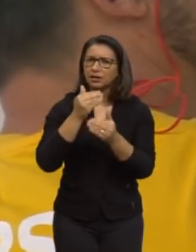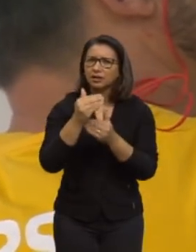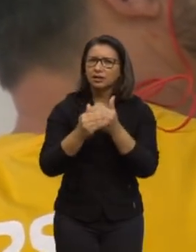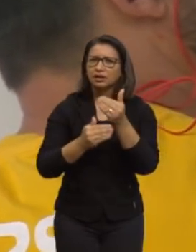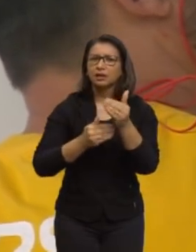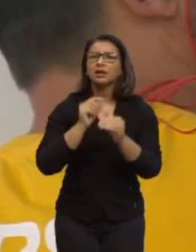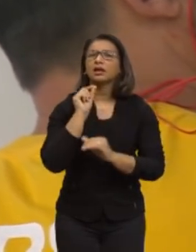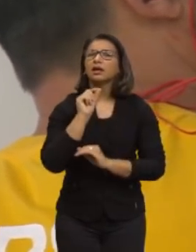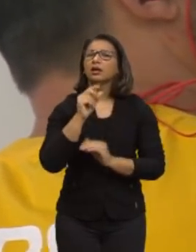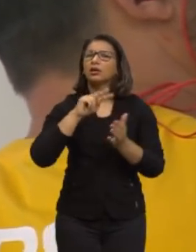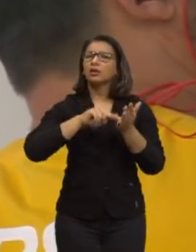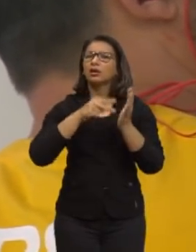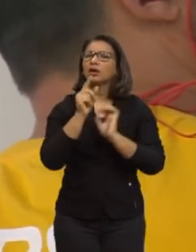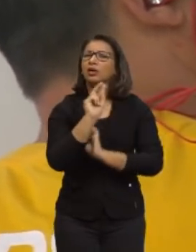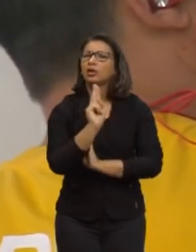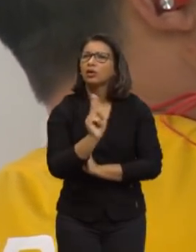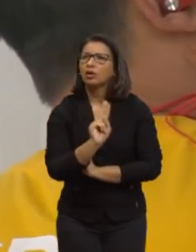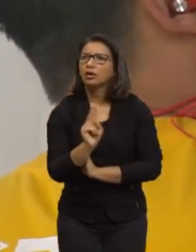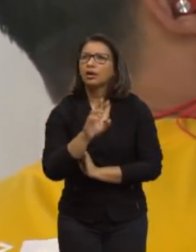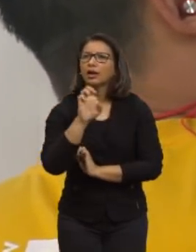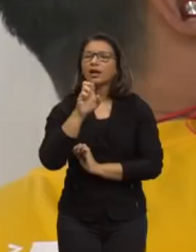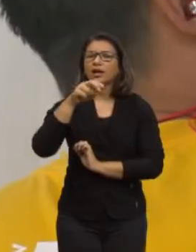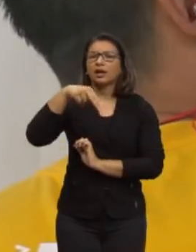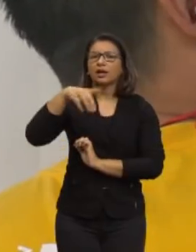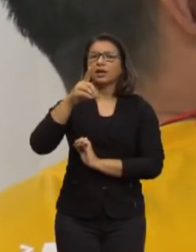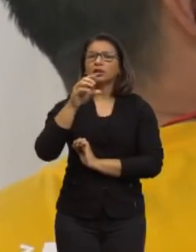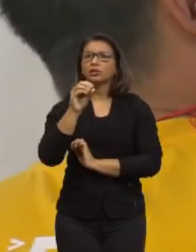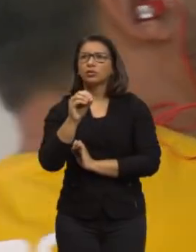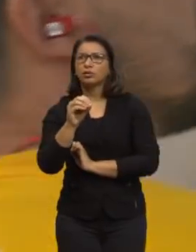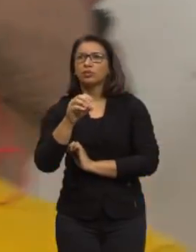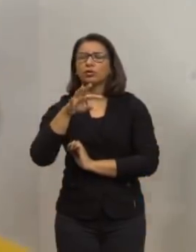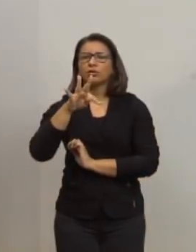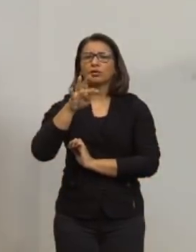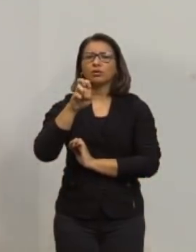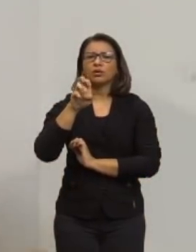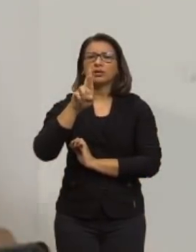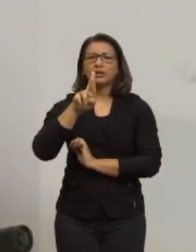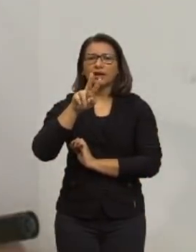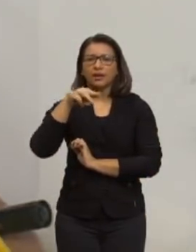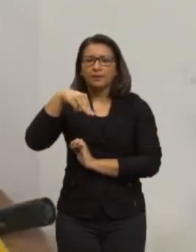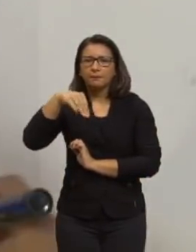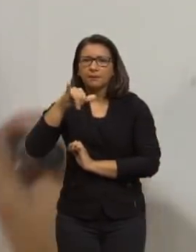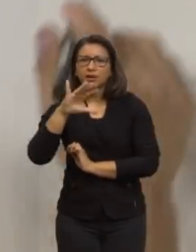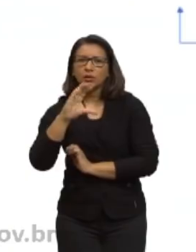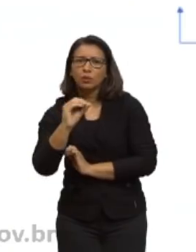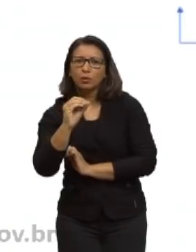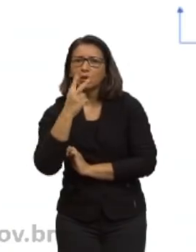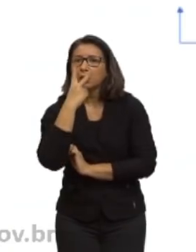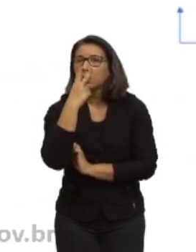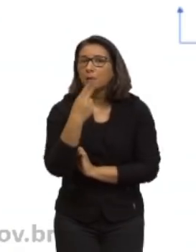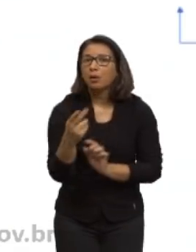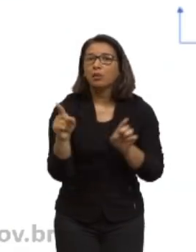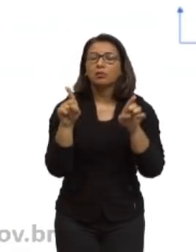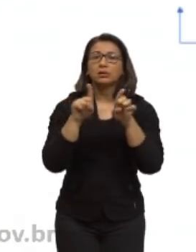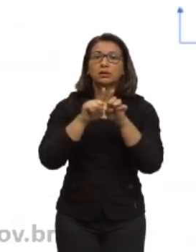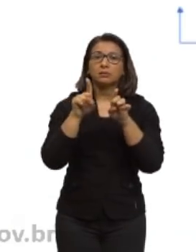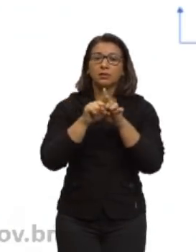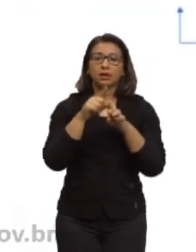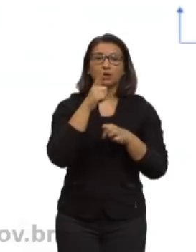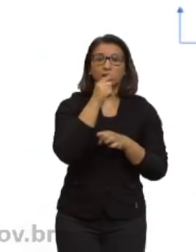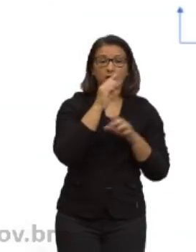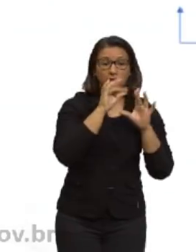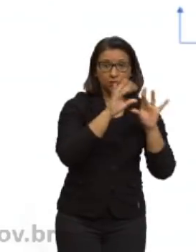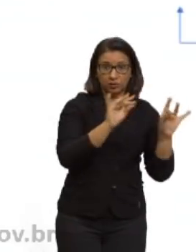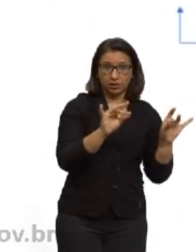indo técnico ah tá mesma forma quando eu vou passar né do